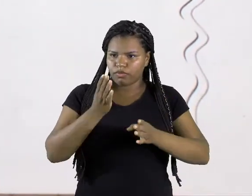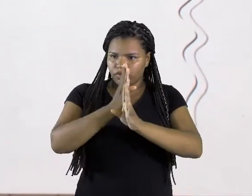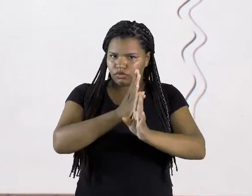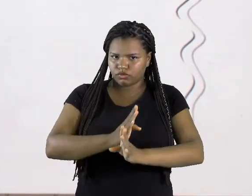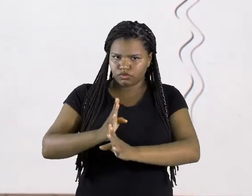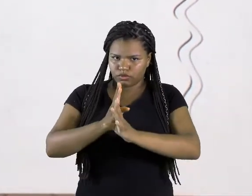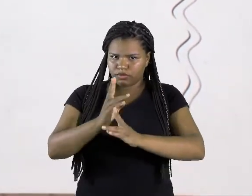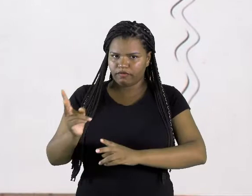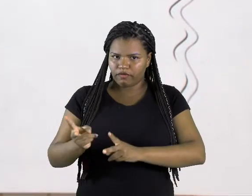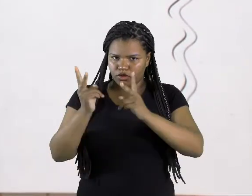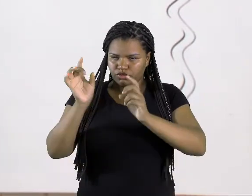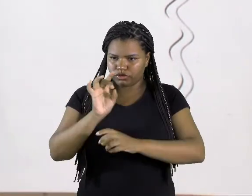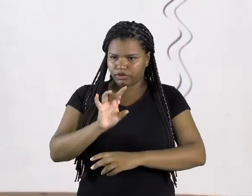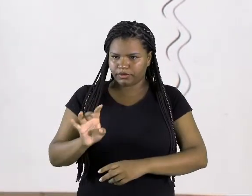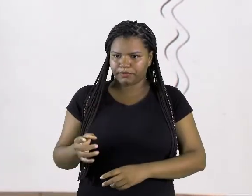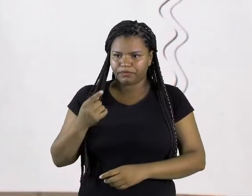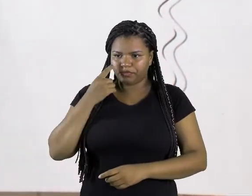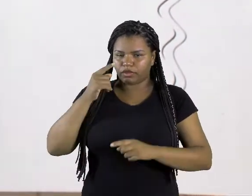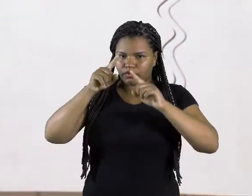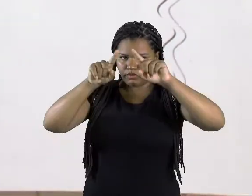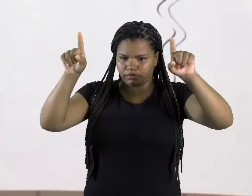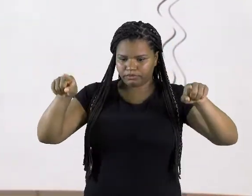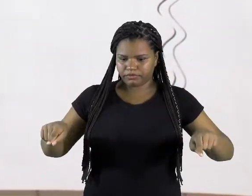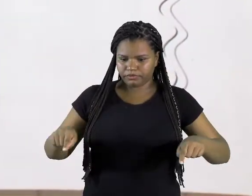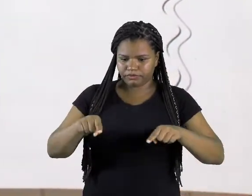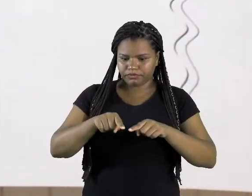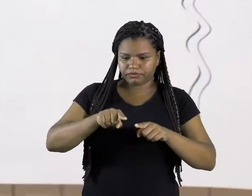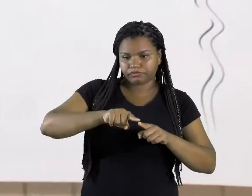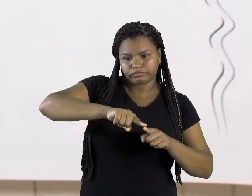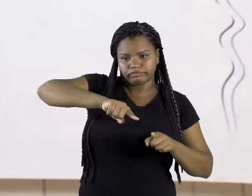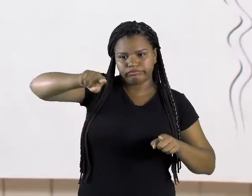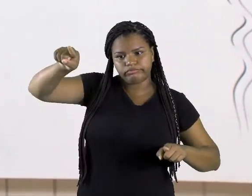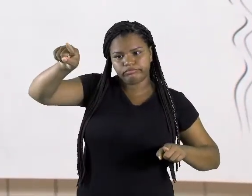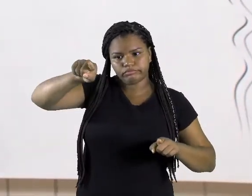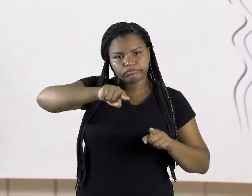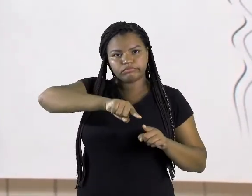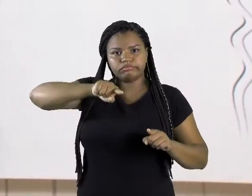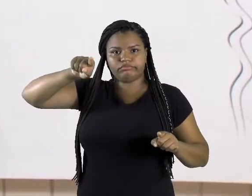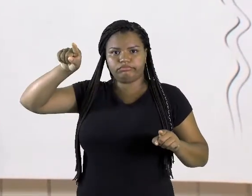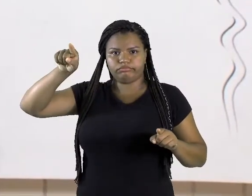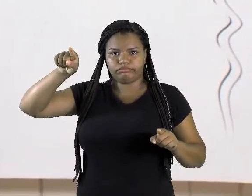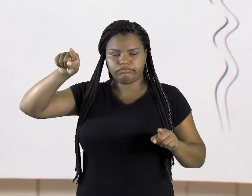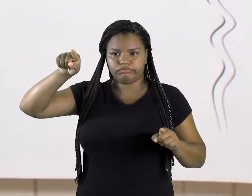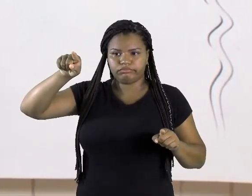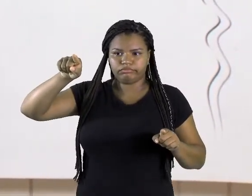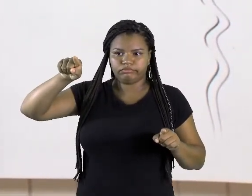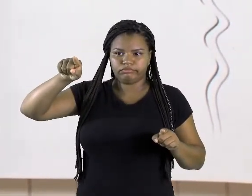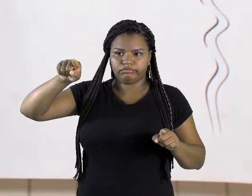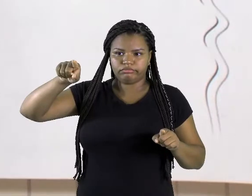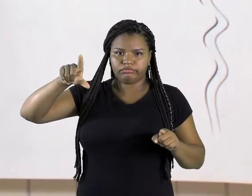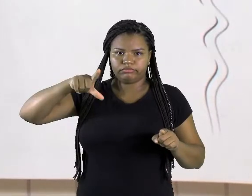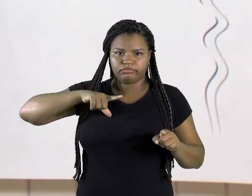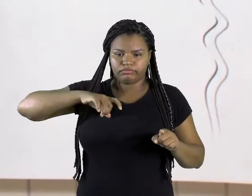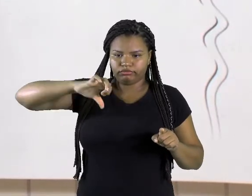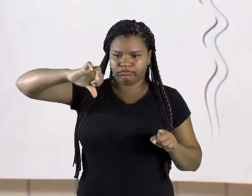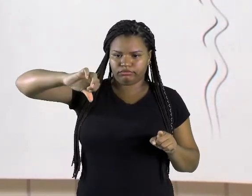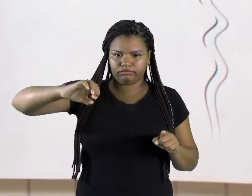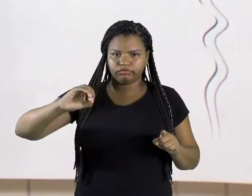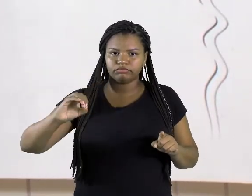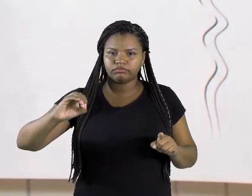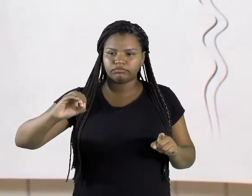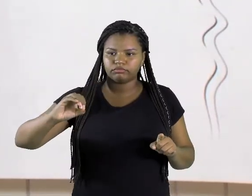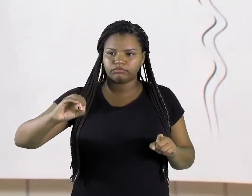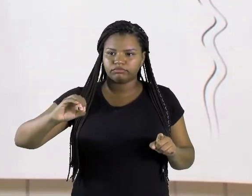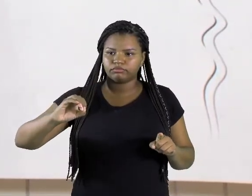certo? Se eu traçar aqui a diagonal desse quadrado, aqui eu tenho 90 graus. Se aqui